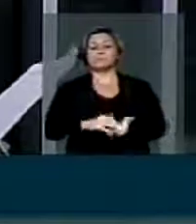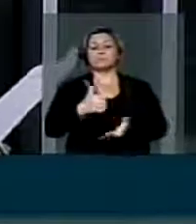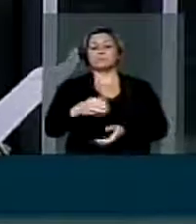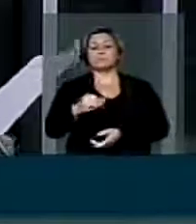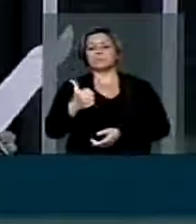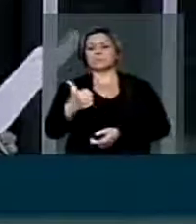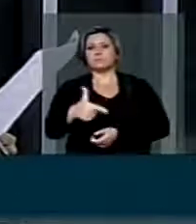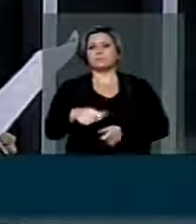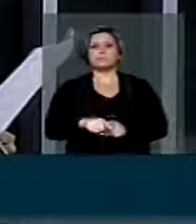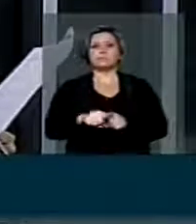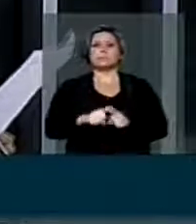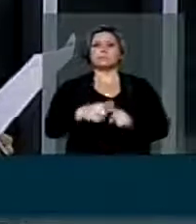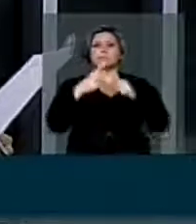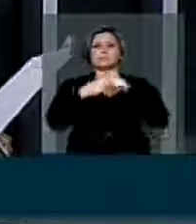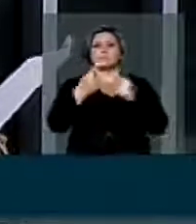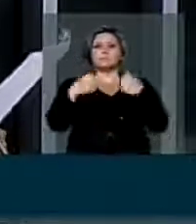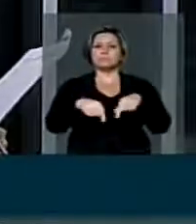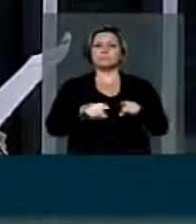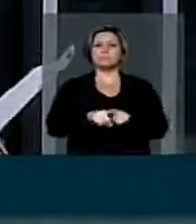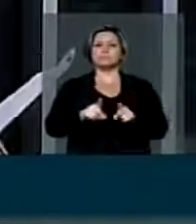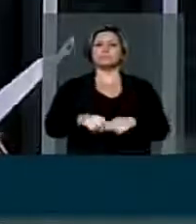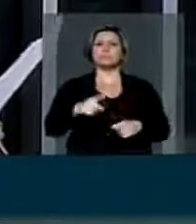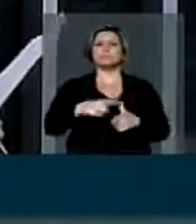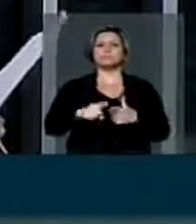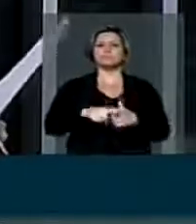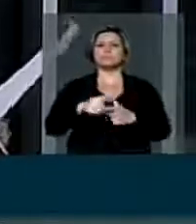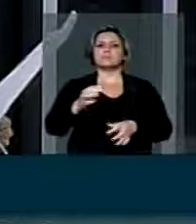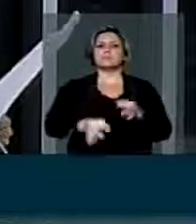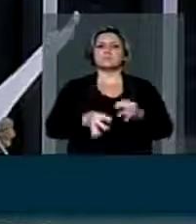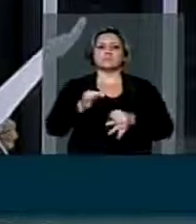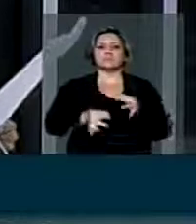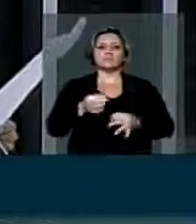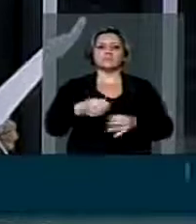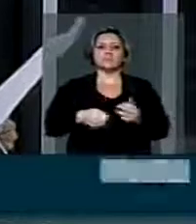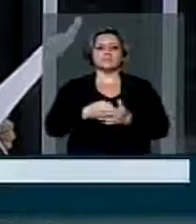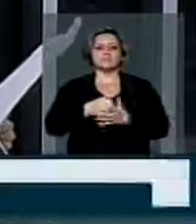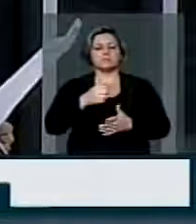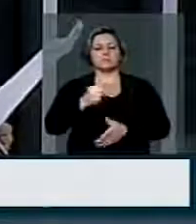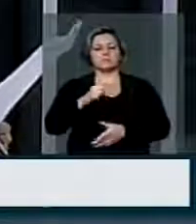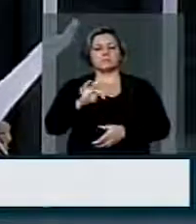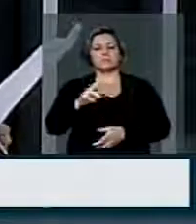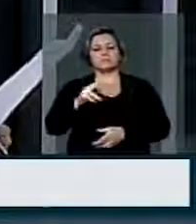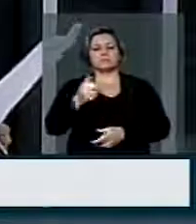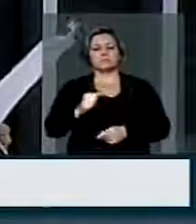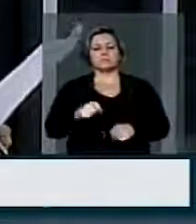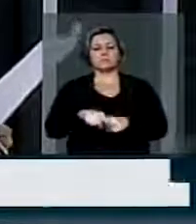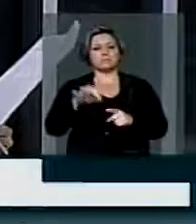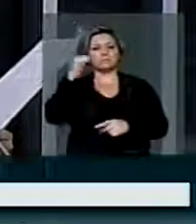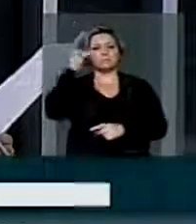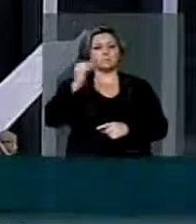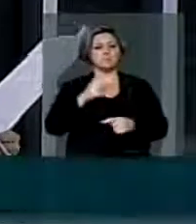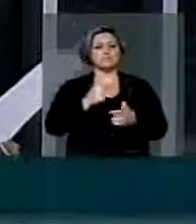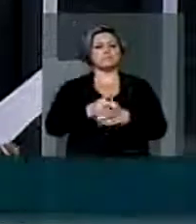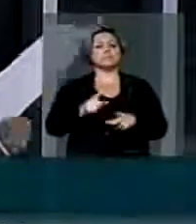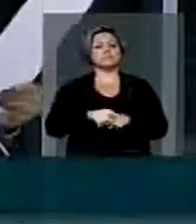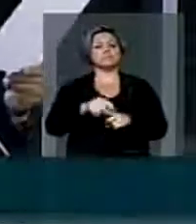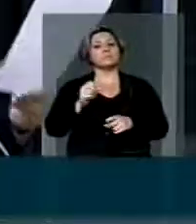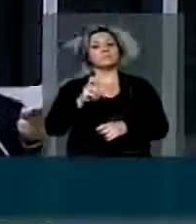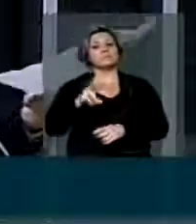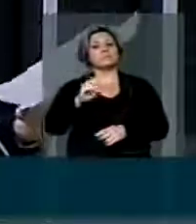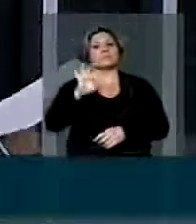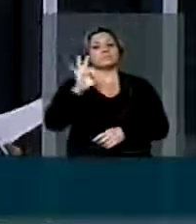uma intensa disputa arbitral e judicial com a Astra, visando evitar a aquisição dos